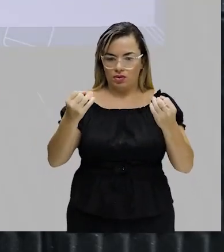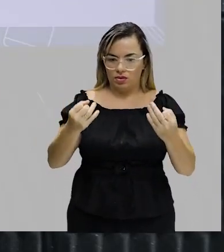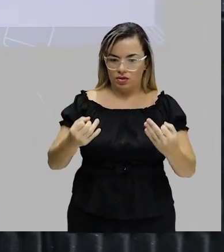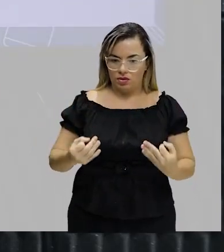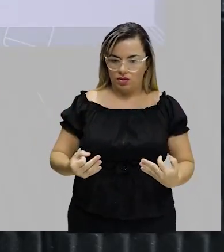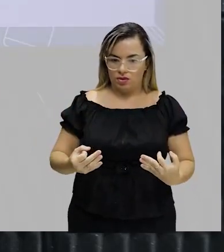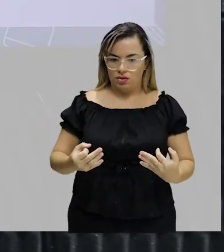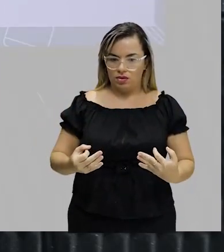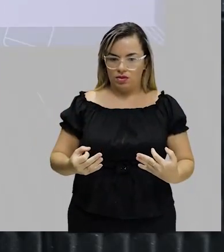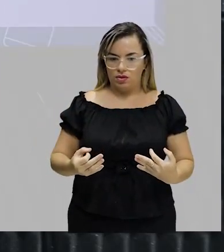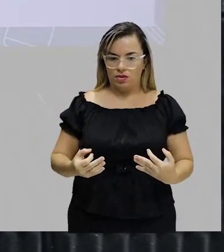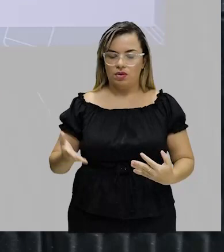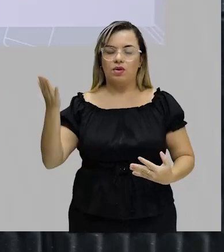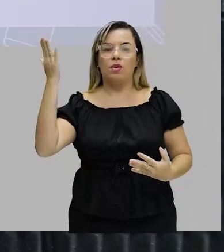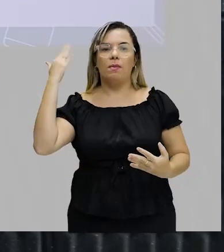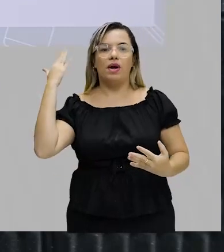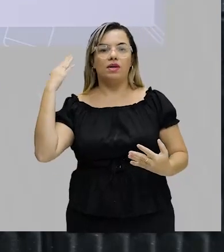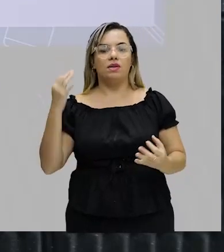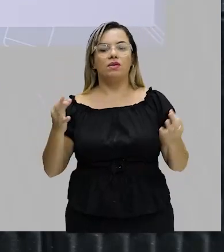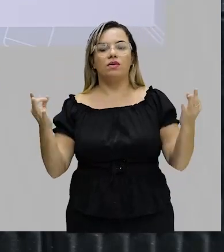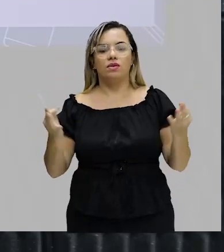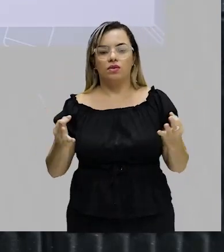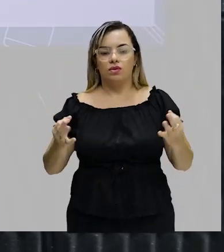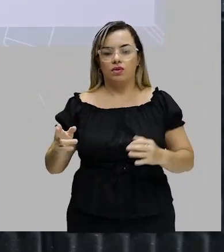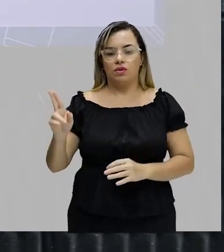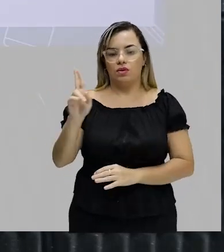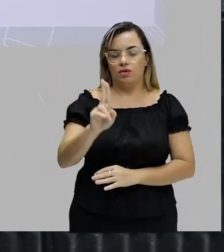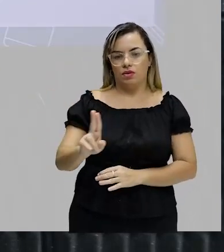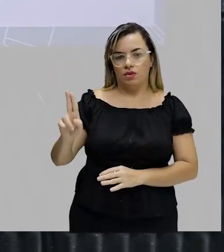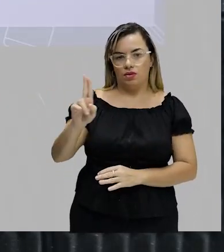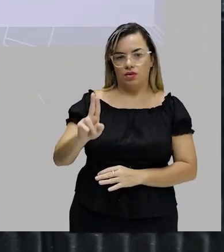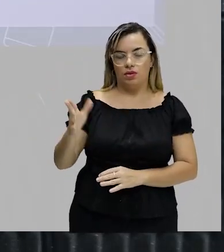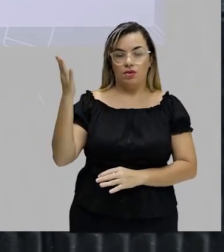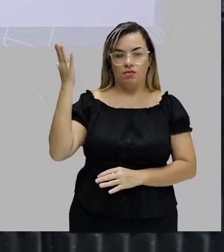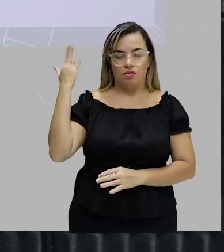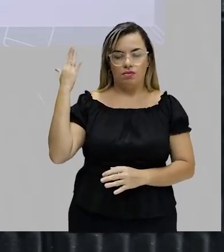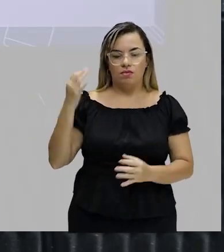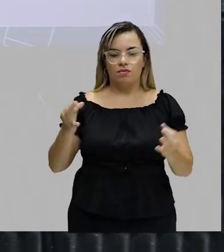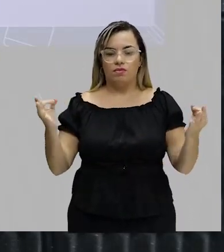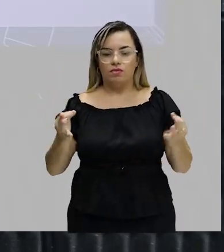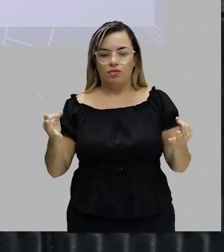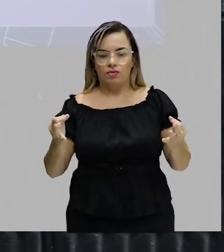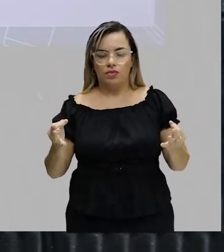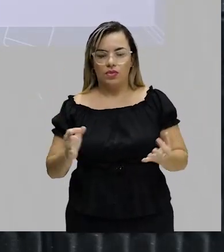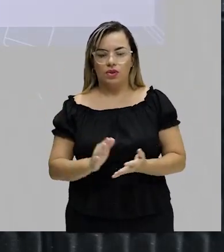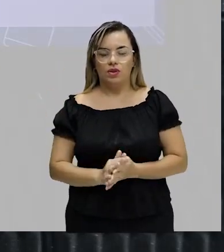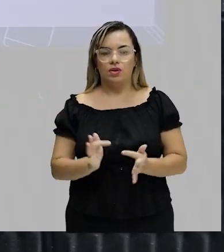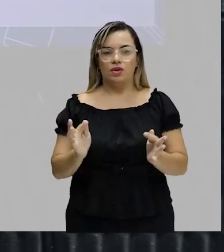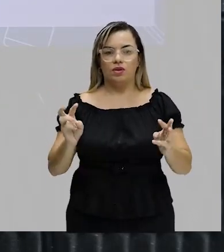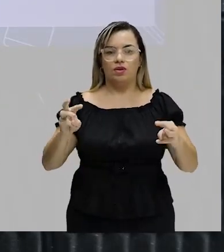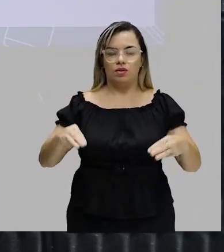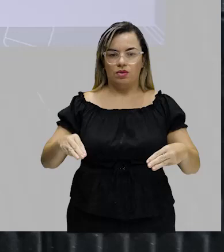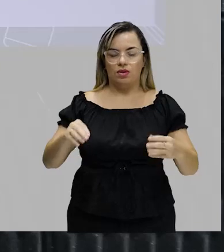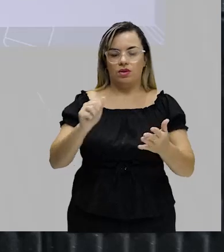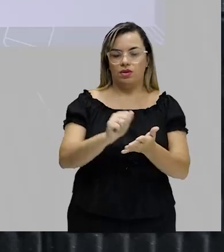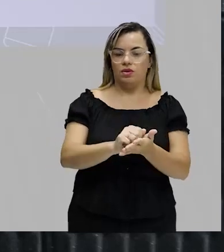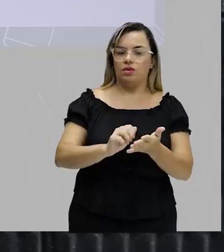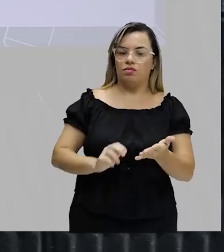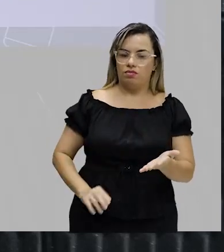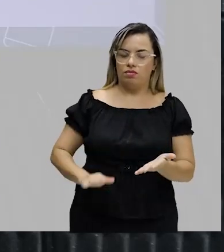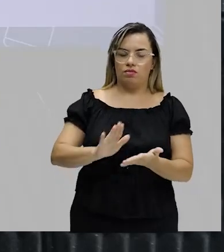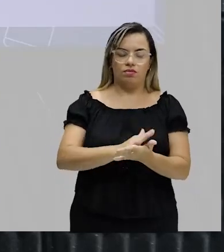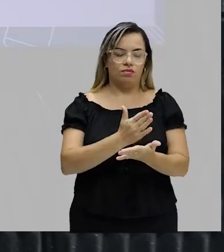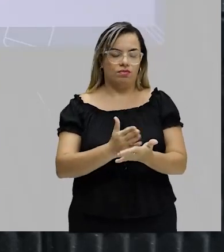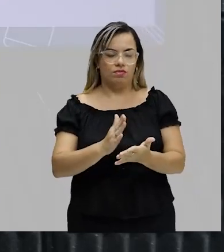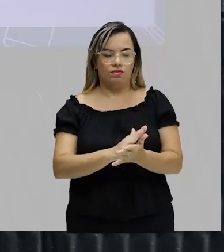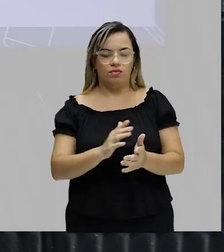nosso foco de hoje, que é o passado perfeito. Os usos para esse passado perfeito e, por fim, eu mostro para vocês alguns exercícios